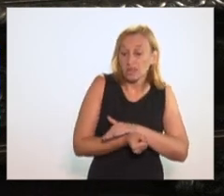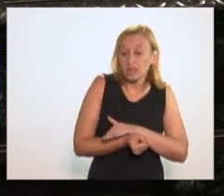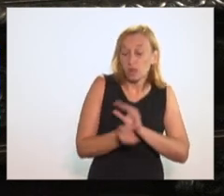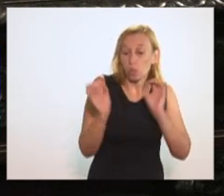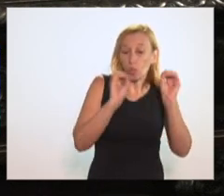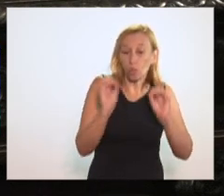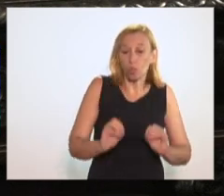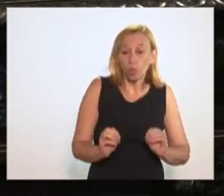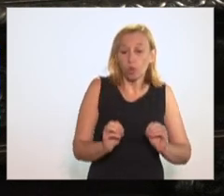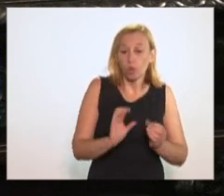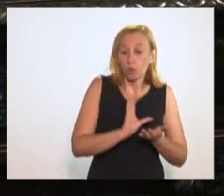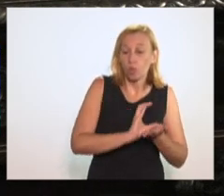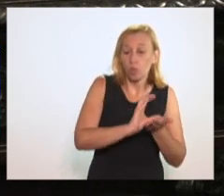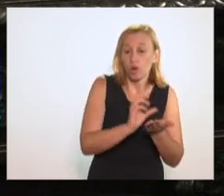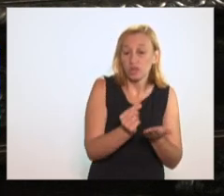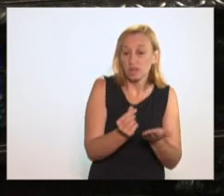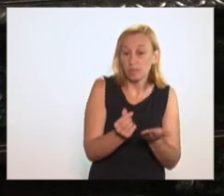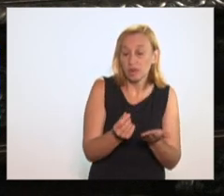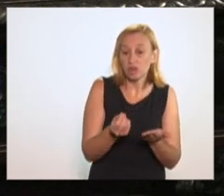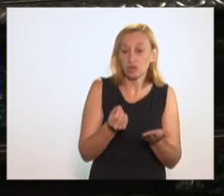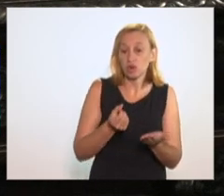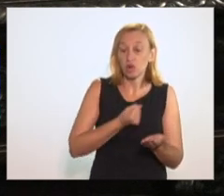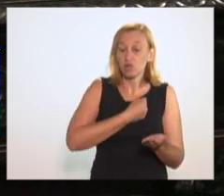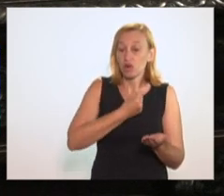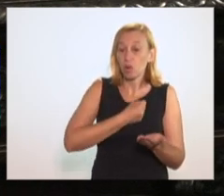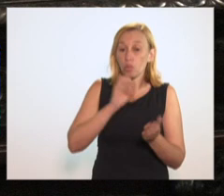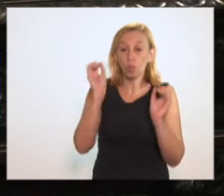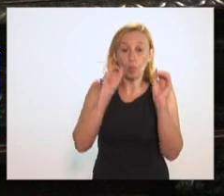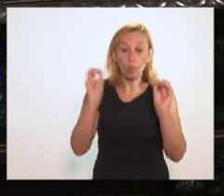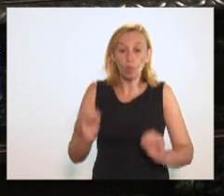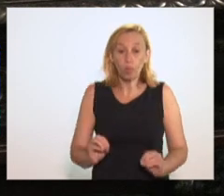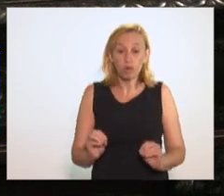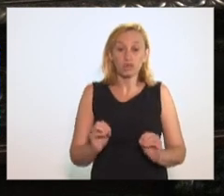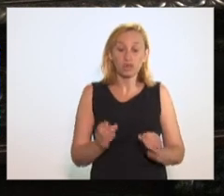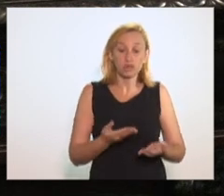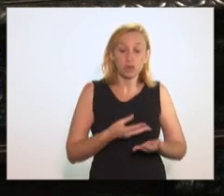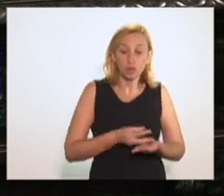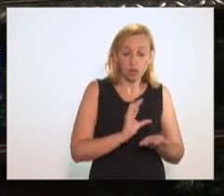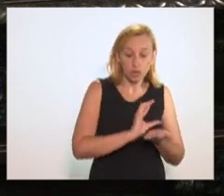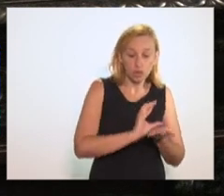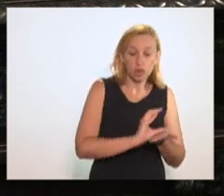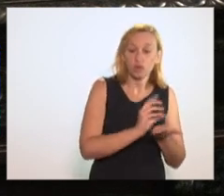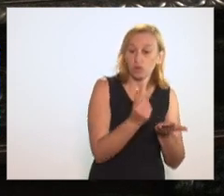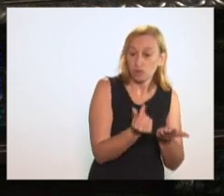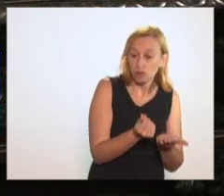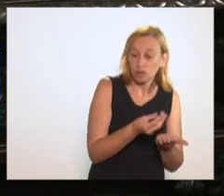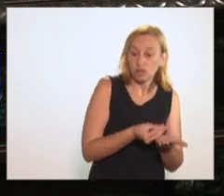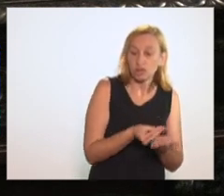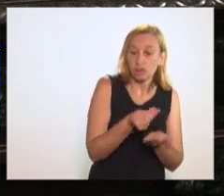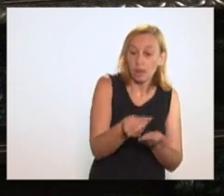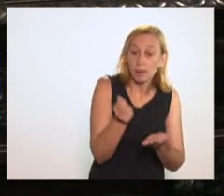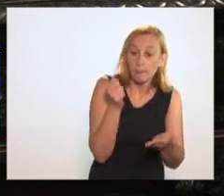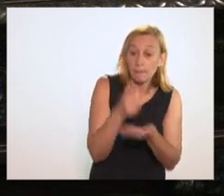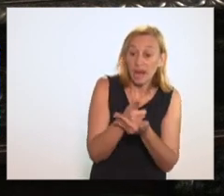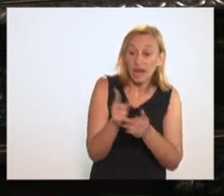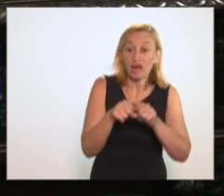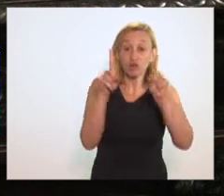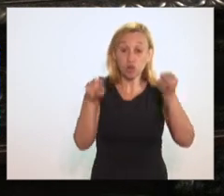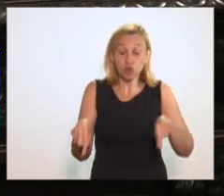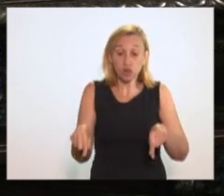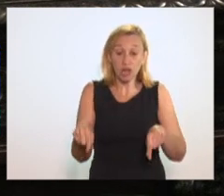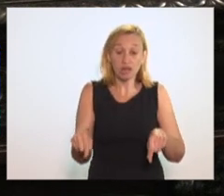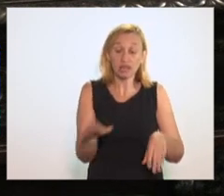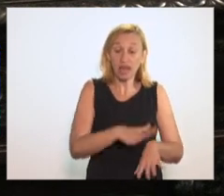necessário para manutenção das unidades hospitalares, para pagamento dos funcionários que